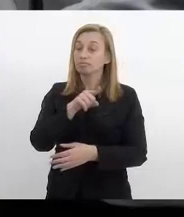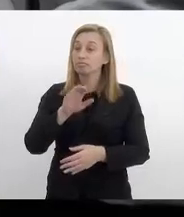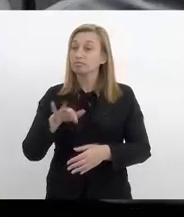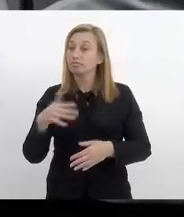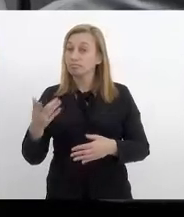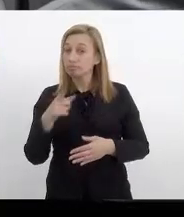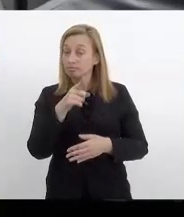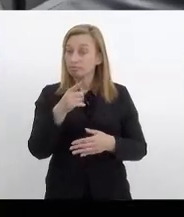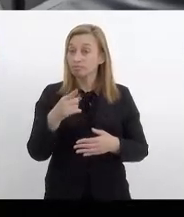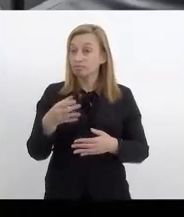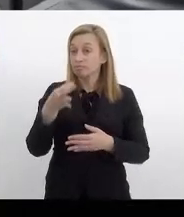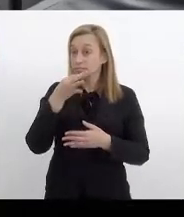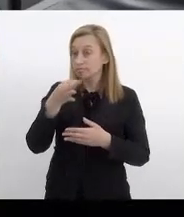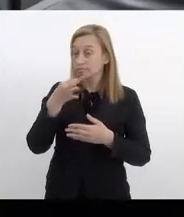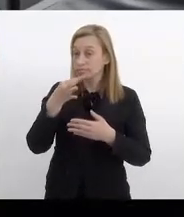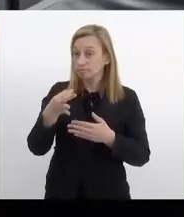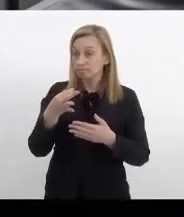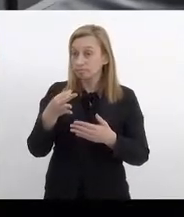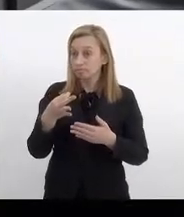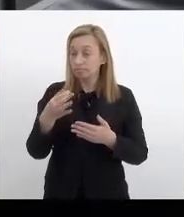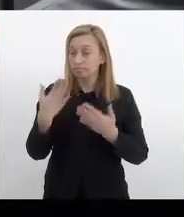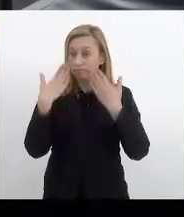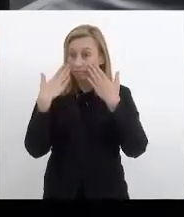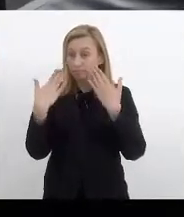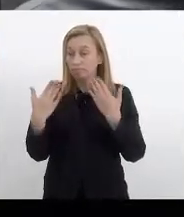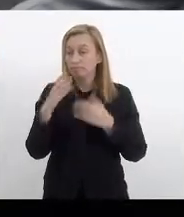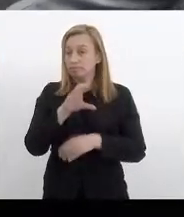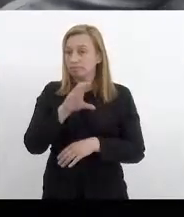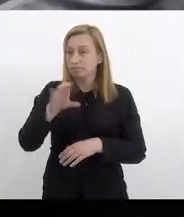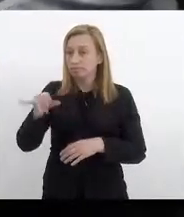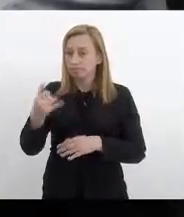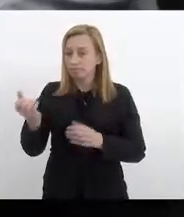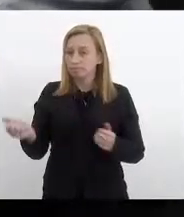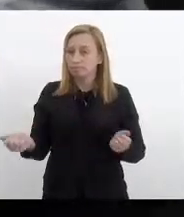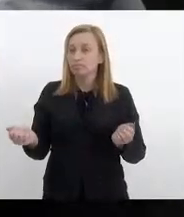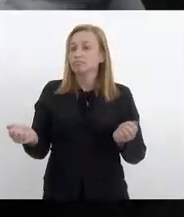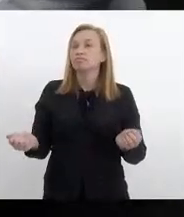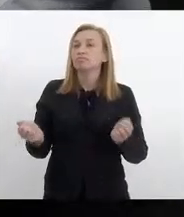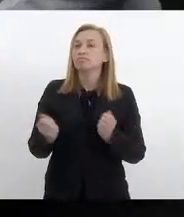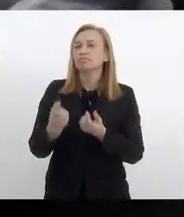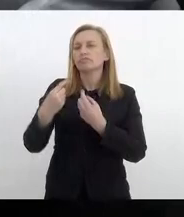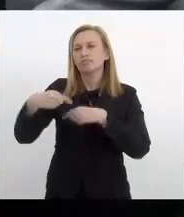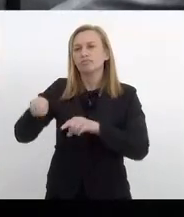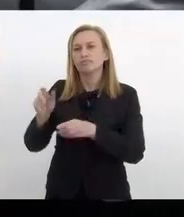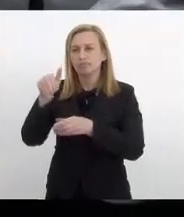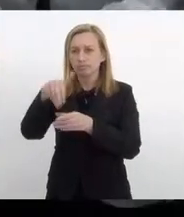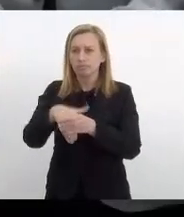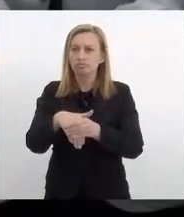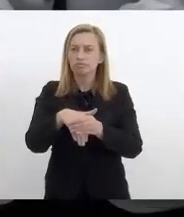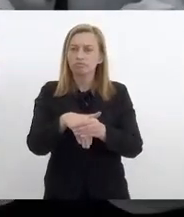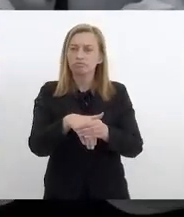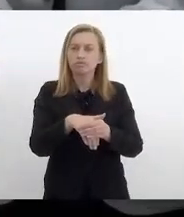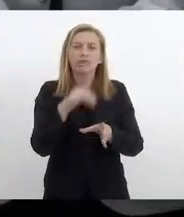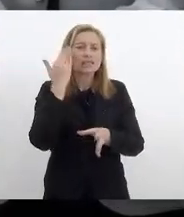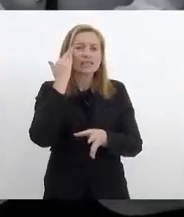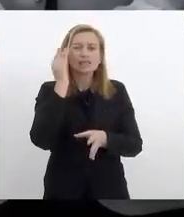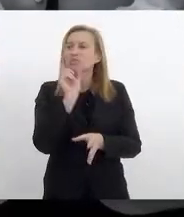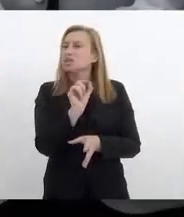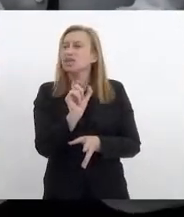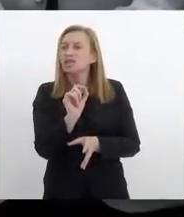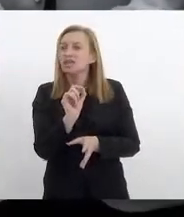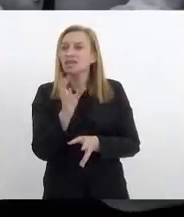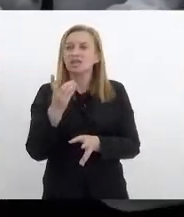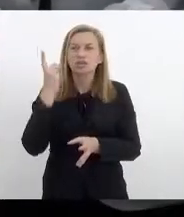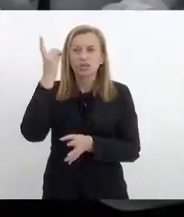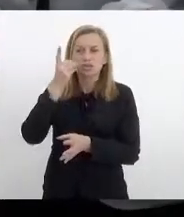parecer, integrando no parecer da CCJ como um voto divergente, nos dá um entendimento de que os